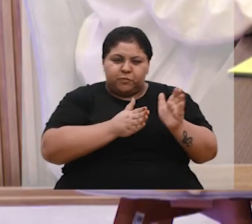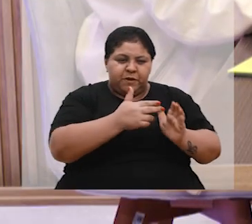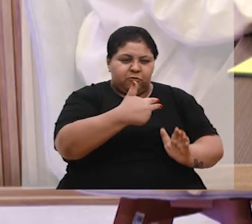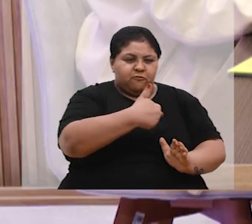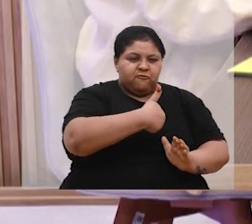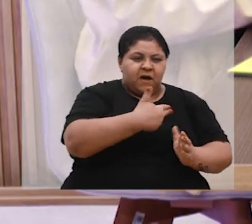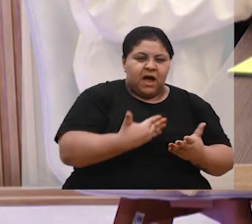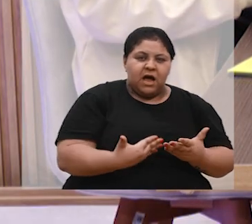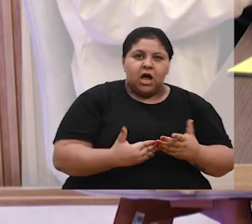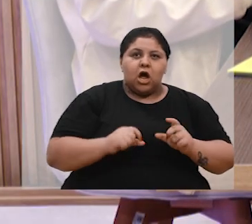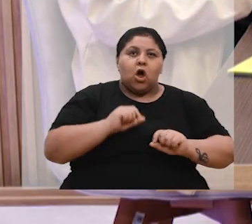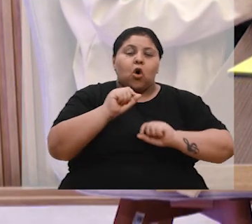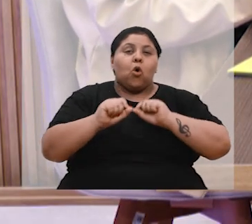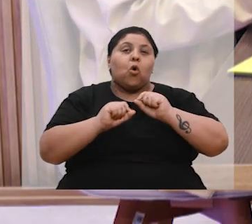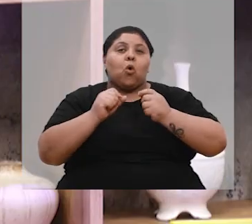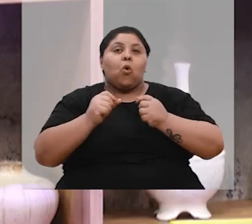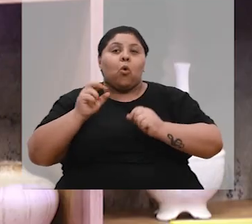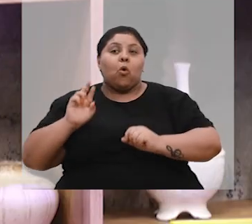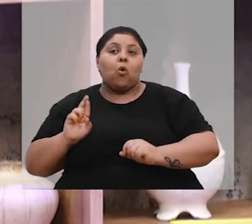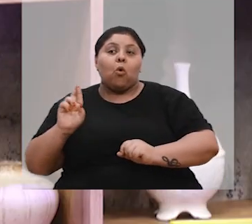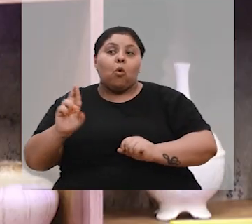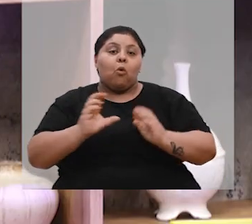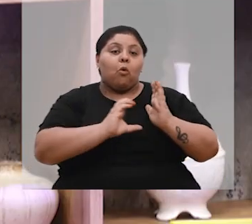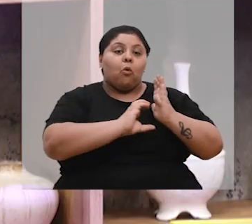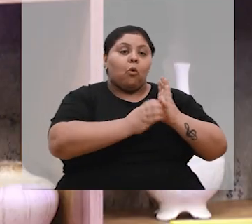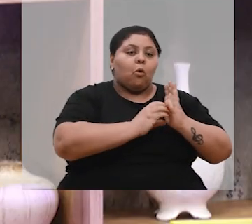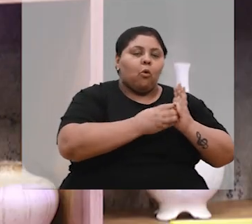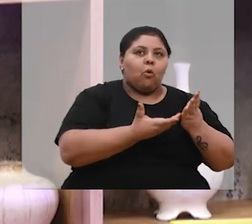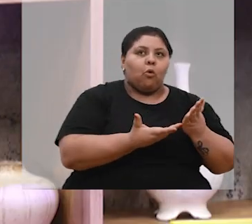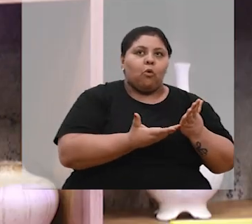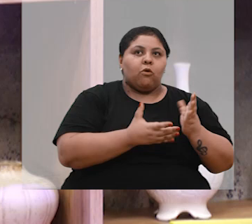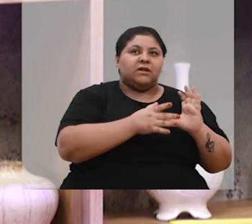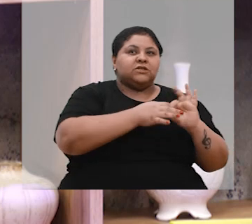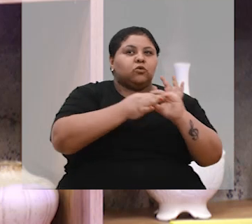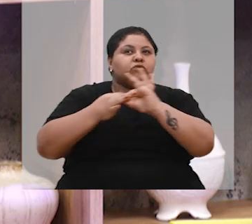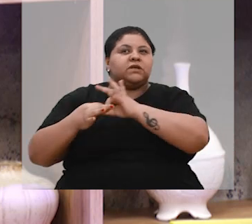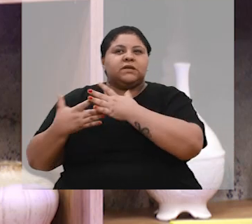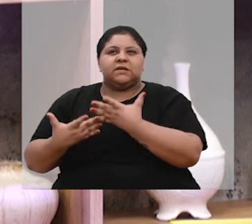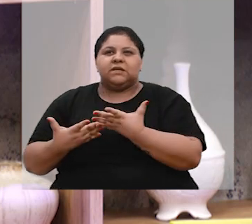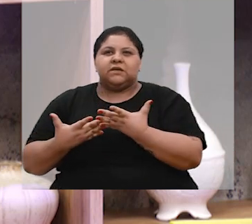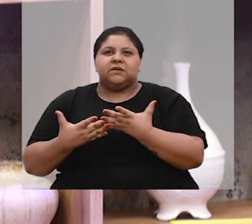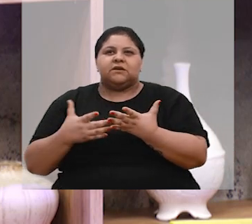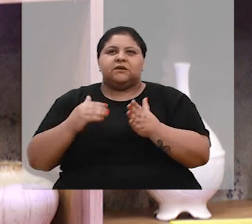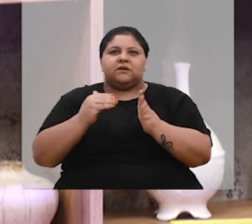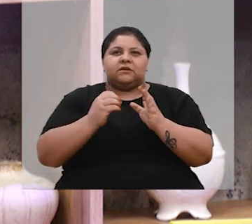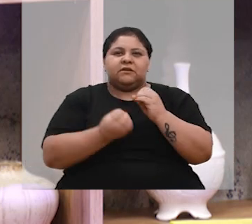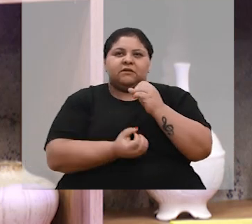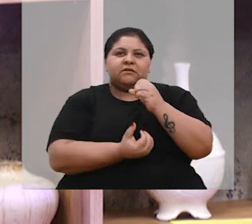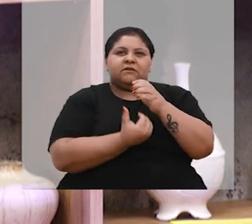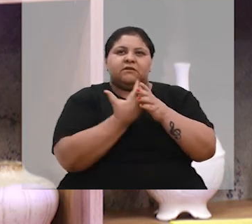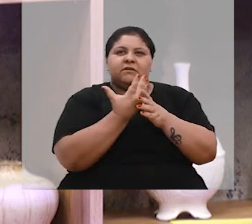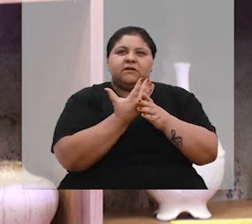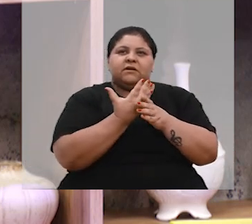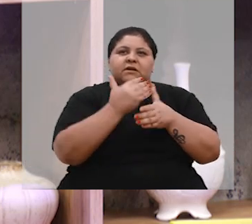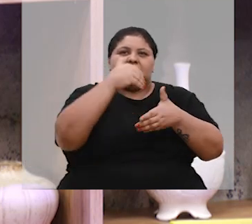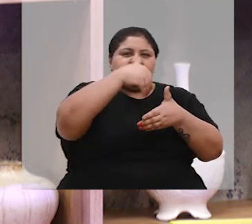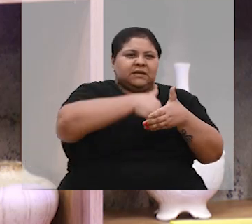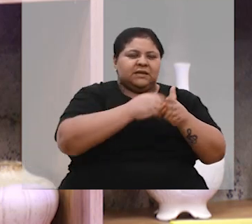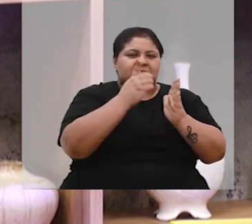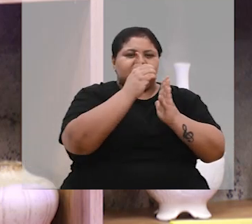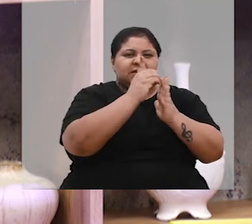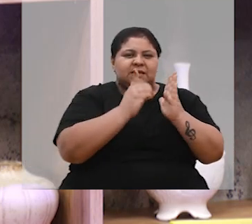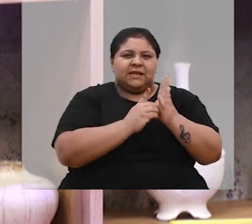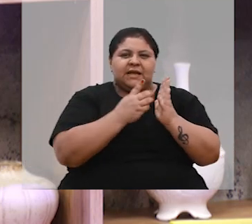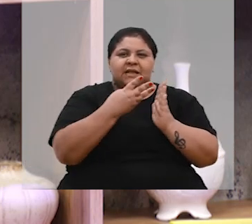militar, como que ficou a representação partidária dos partidos nesse contexto, né? Tendo em vista a criação da justiça eleitoral lá na década de 30, como que